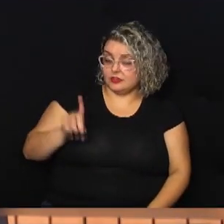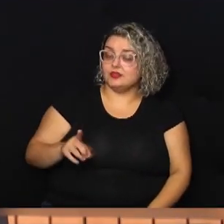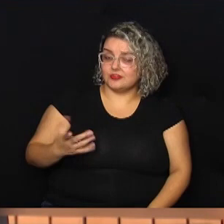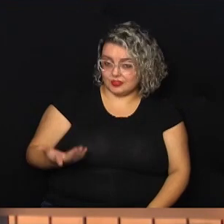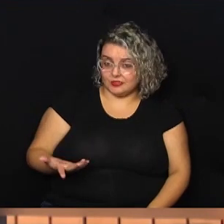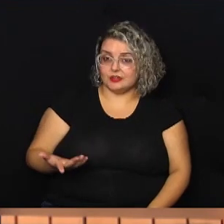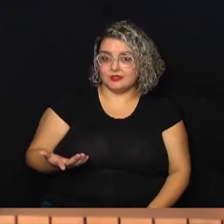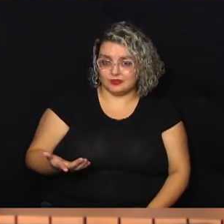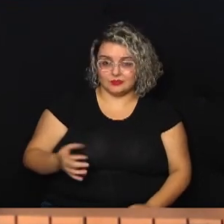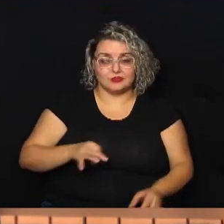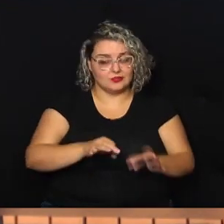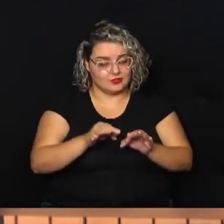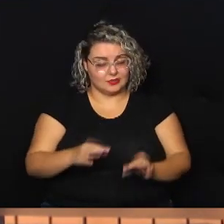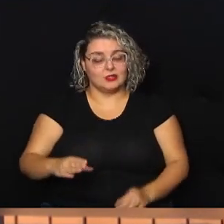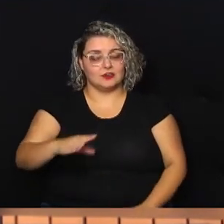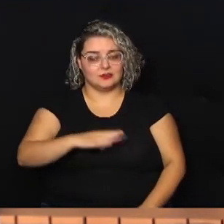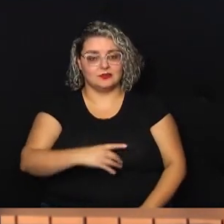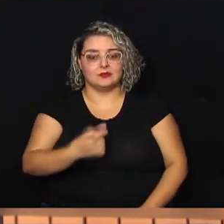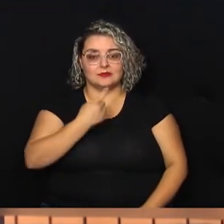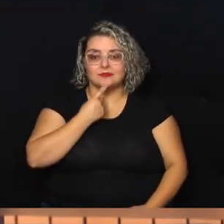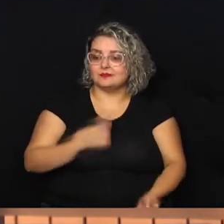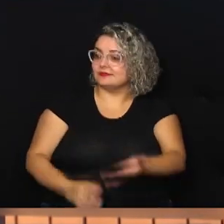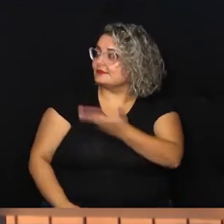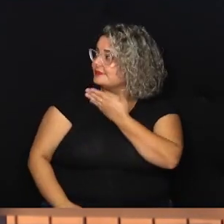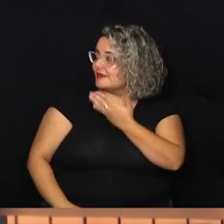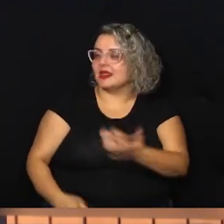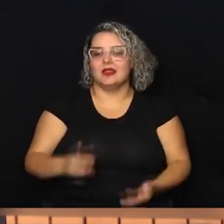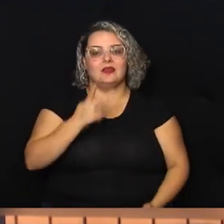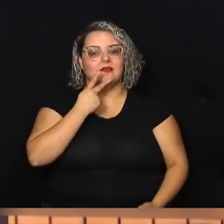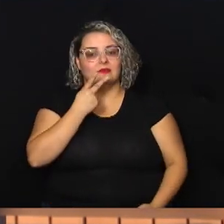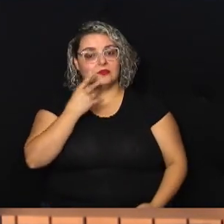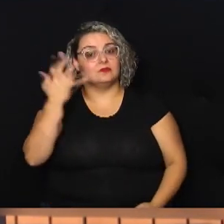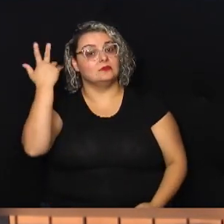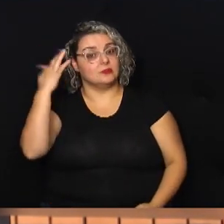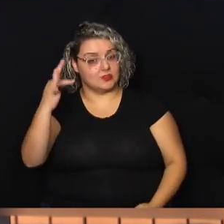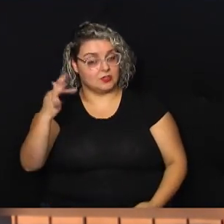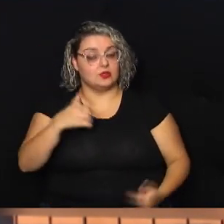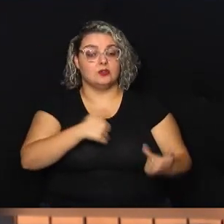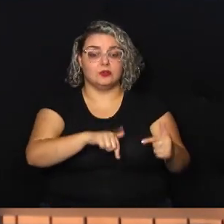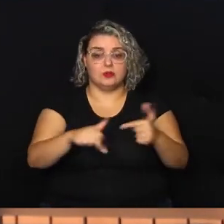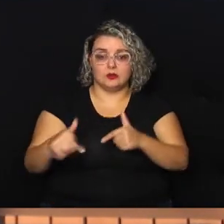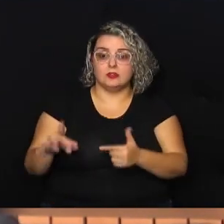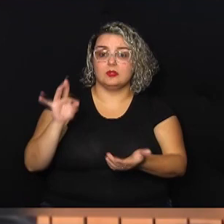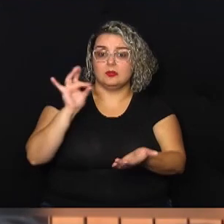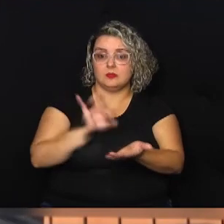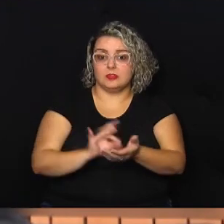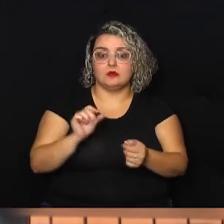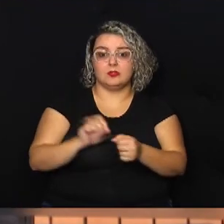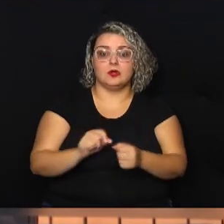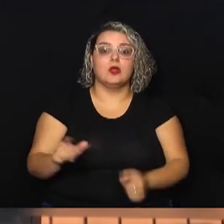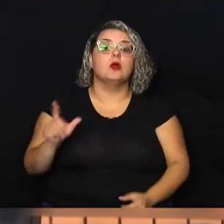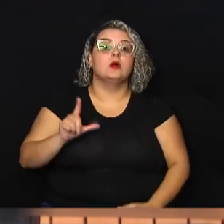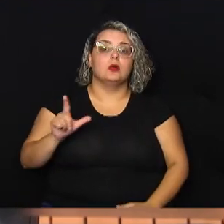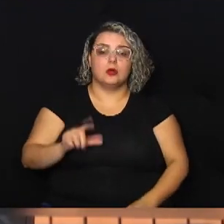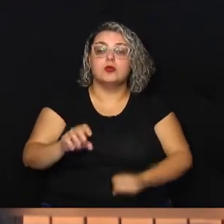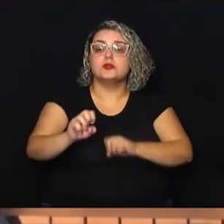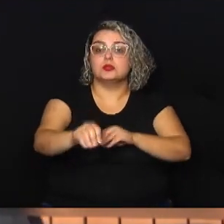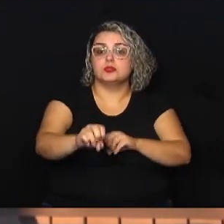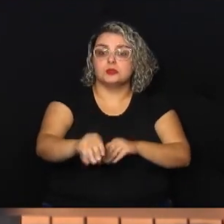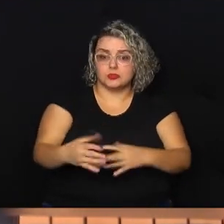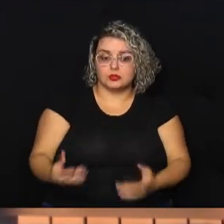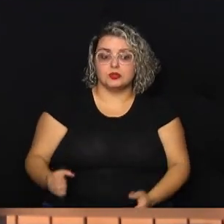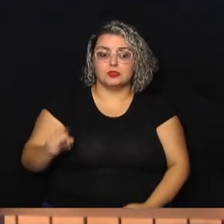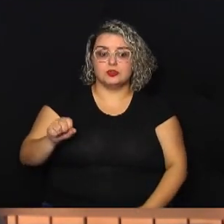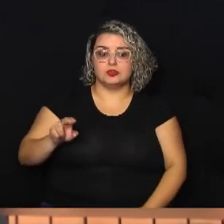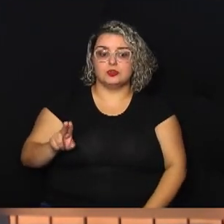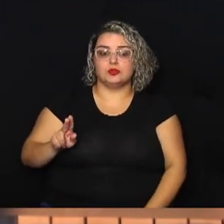em Campinas, falou dos propósitos da filosofia e o trabalho realizado. Logicamente, os ensinamentos da Suquio